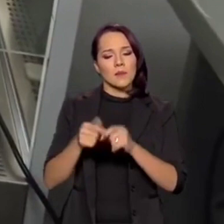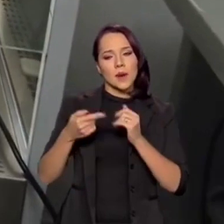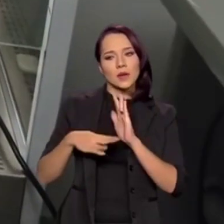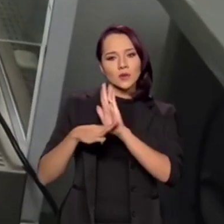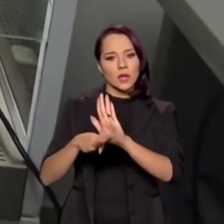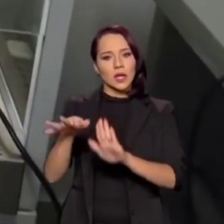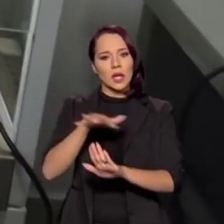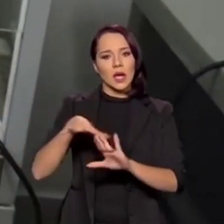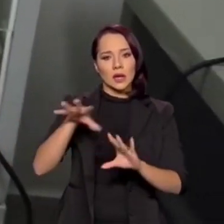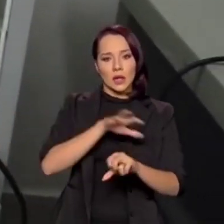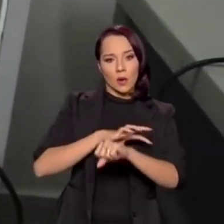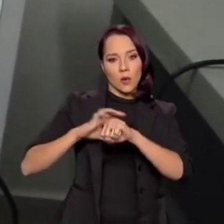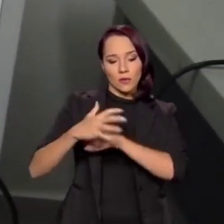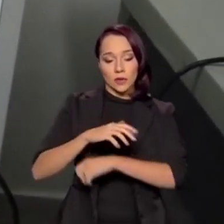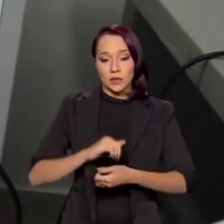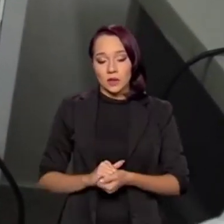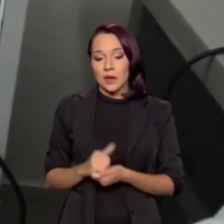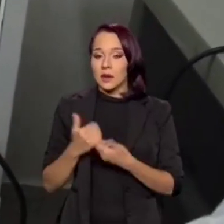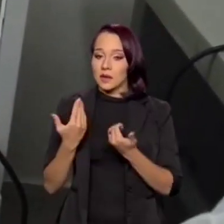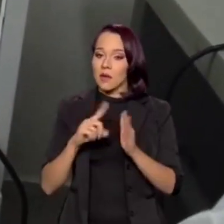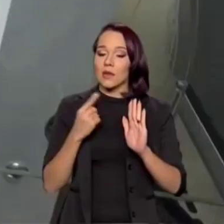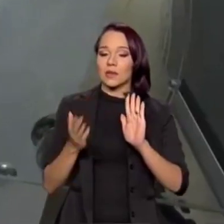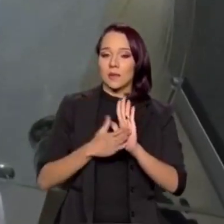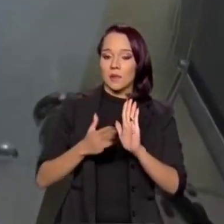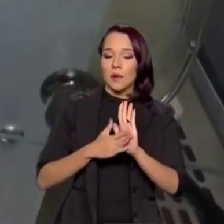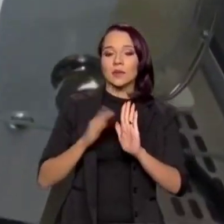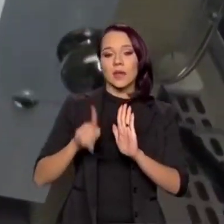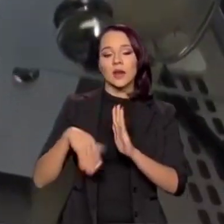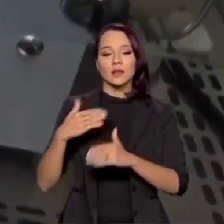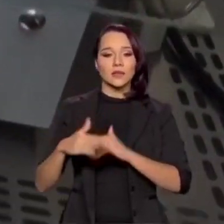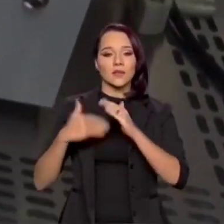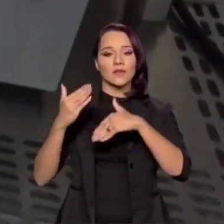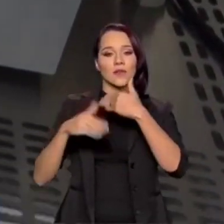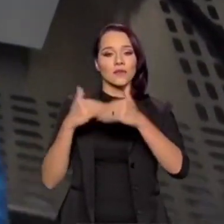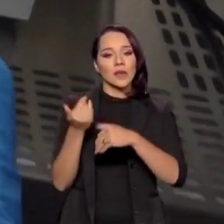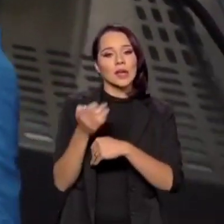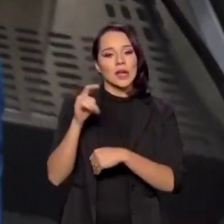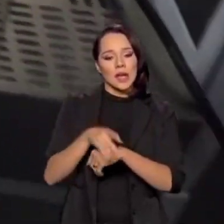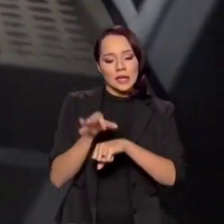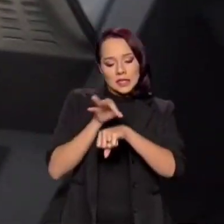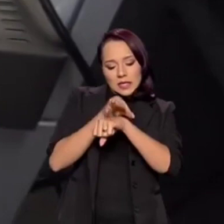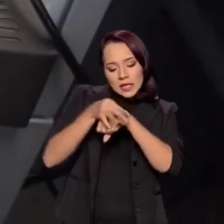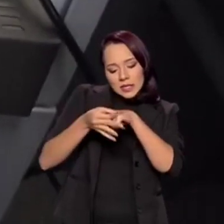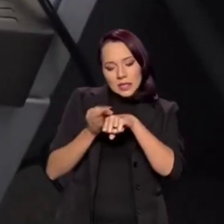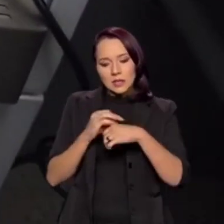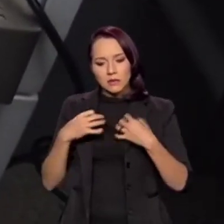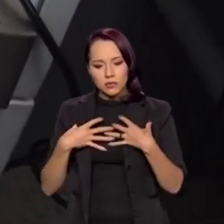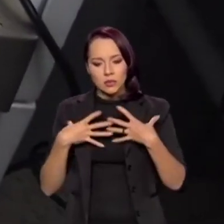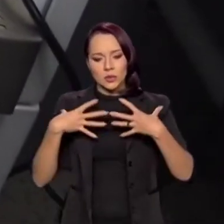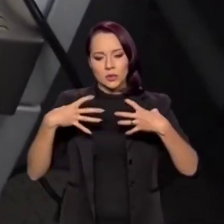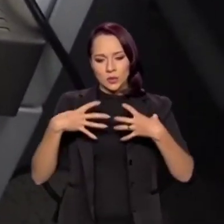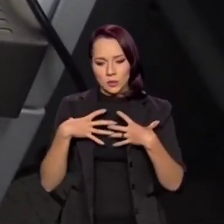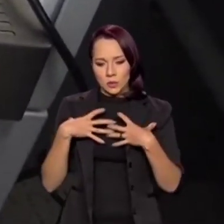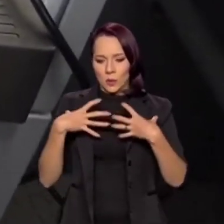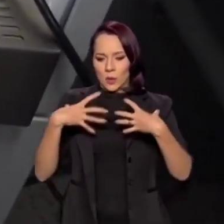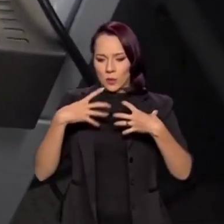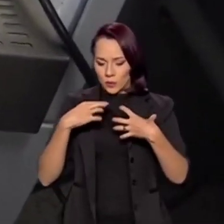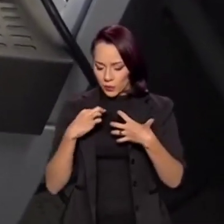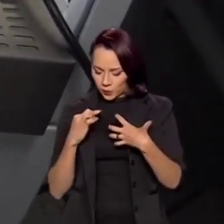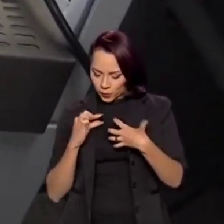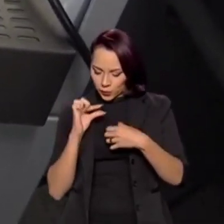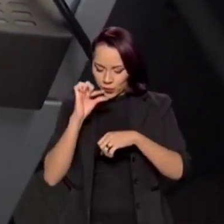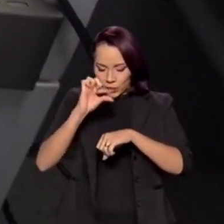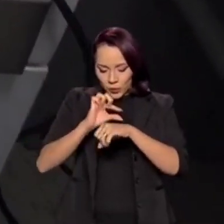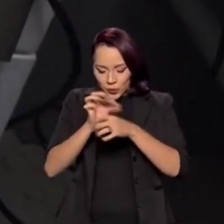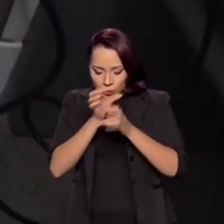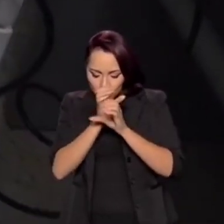Covid. E aí a nossa proposta, então, foi desenvolver esse mini tecido de pulmão em laboratório para que ele